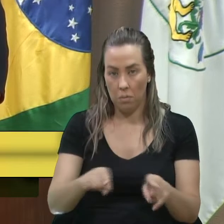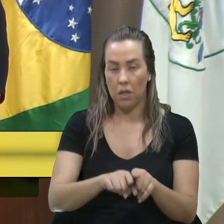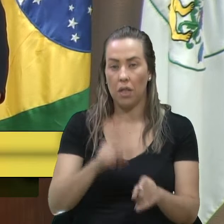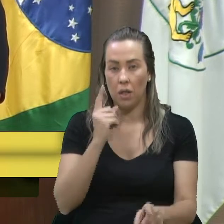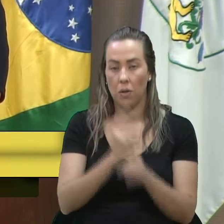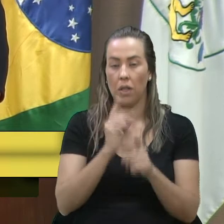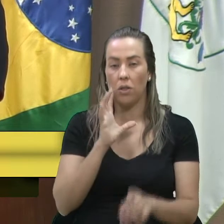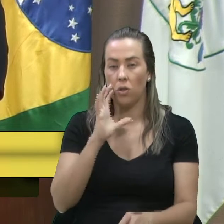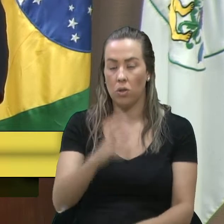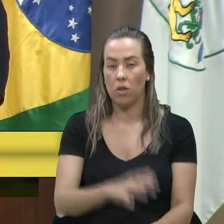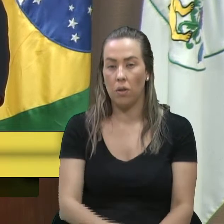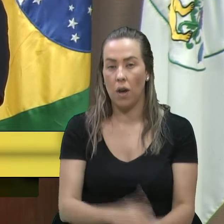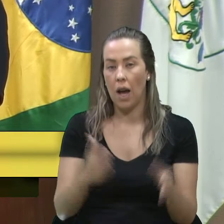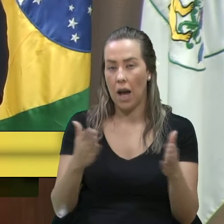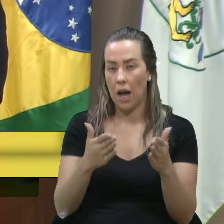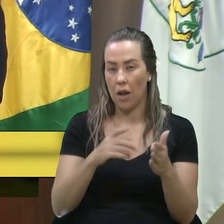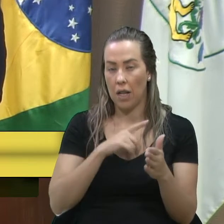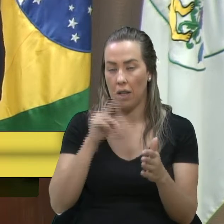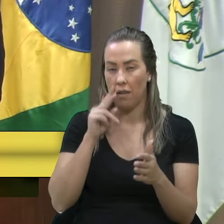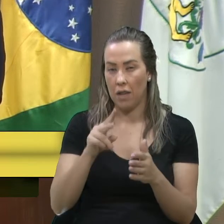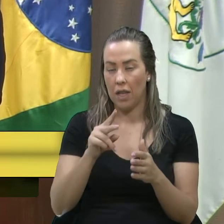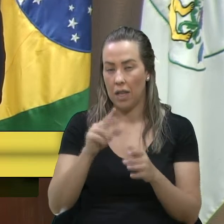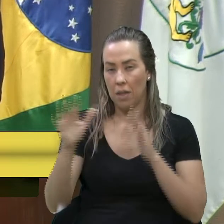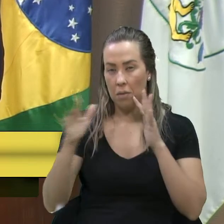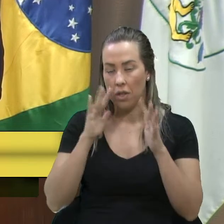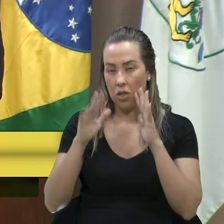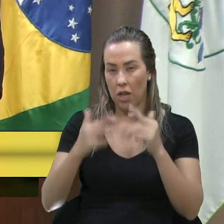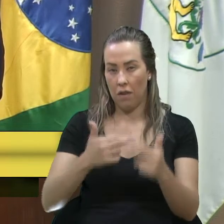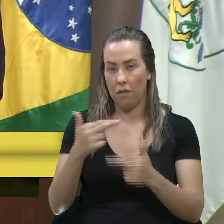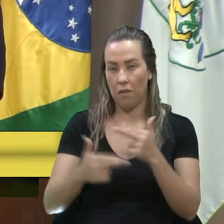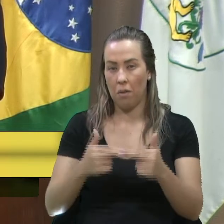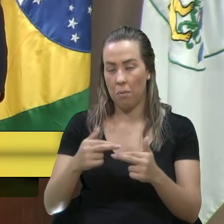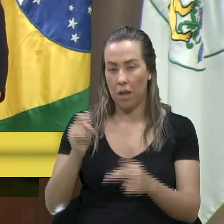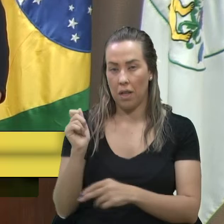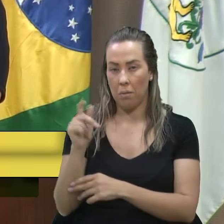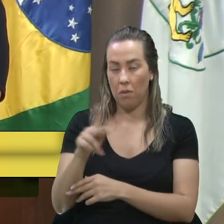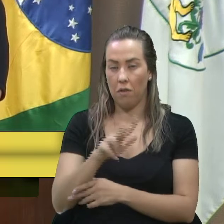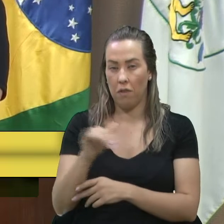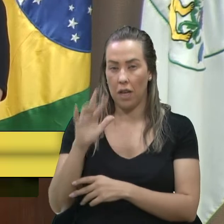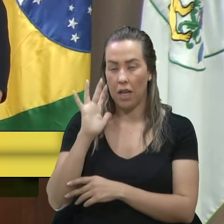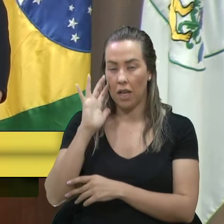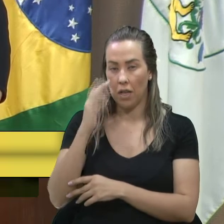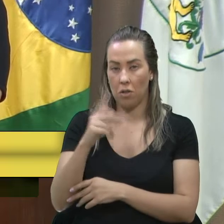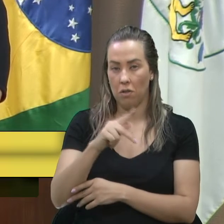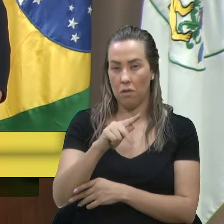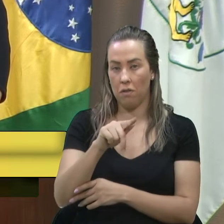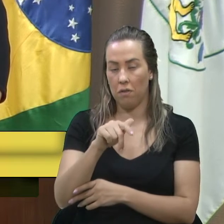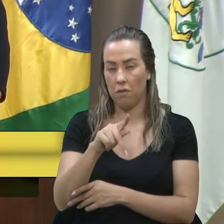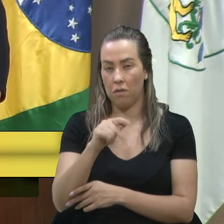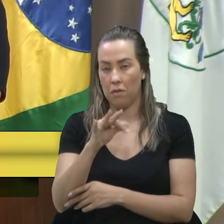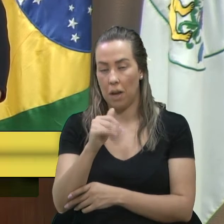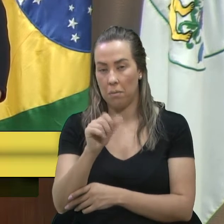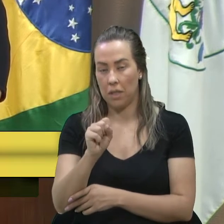achar a solução. Agora, quem vende a ideia de que fazer reforma da Previdência vai resolver o passivo do FAPES está mal